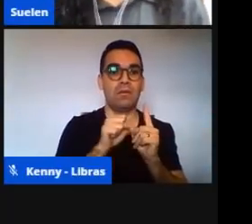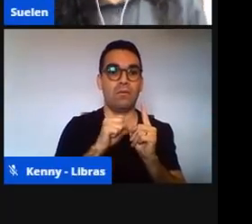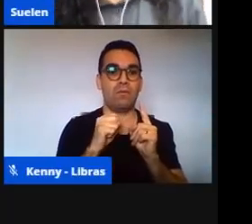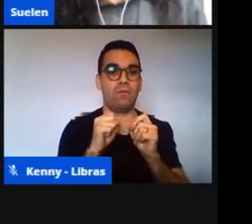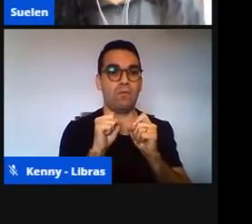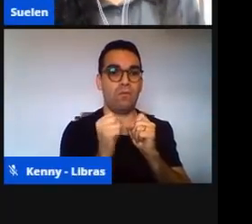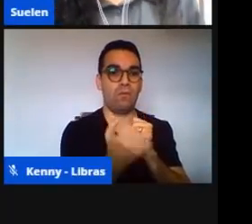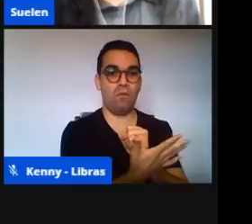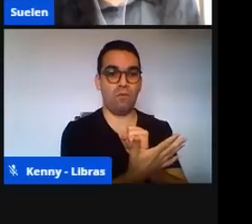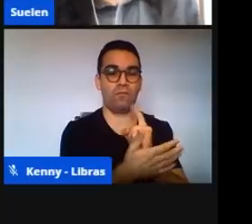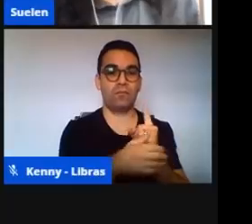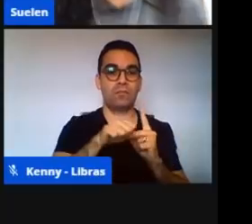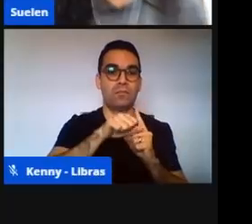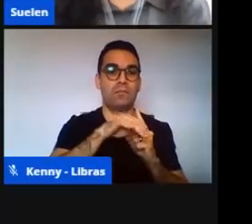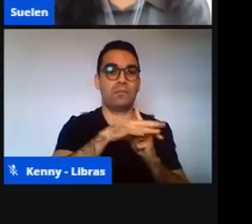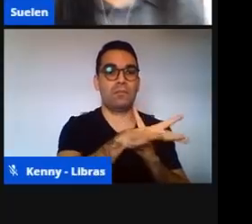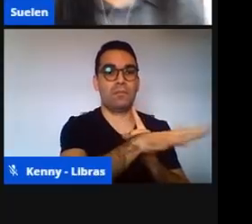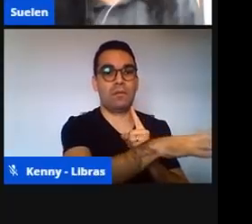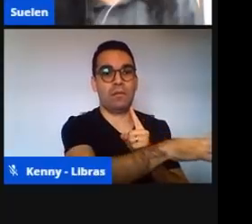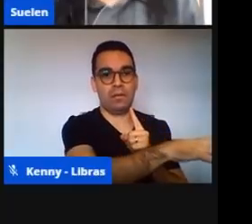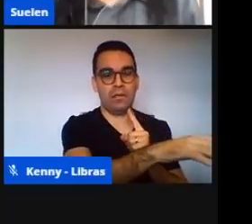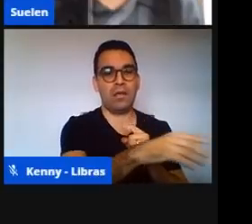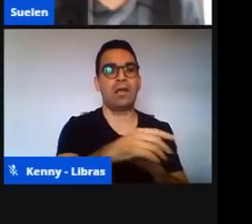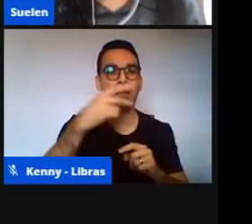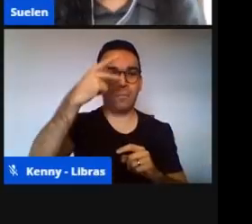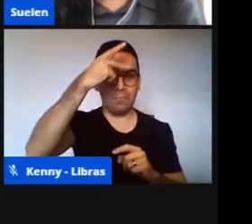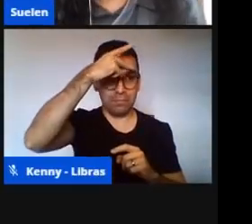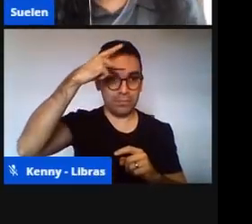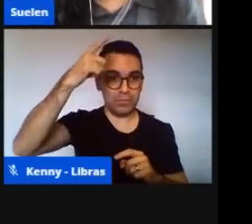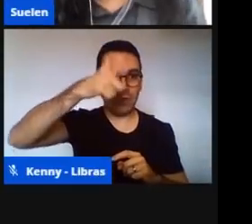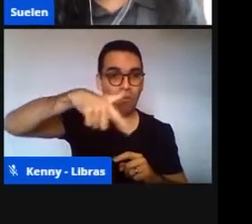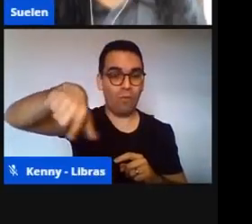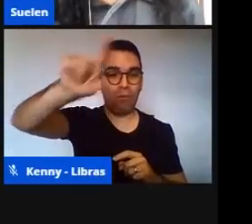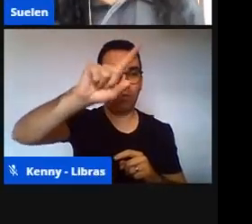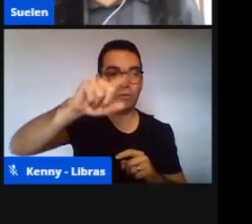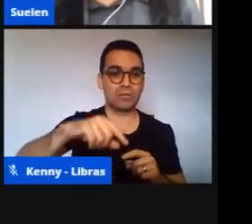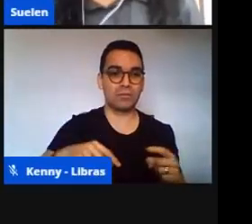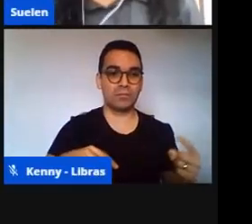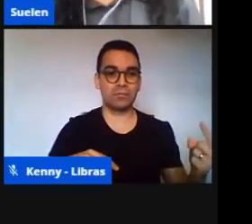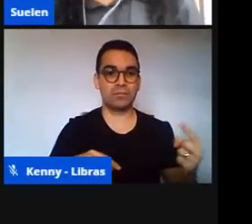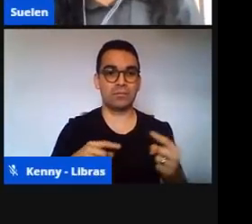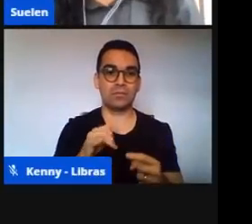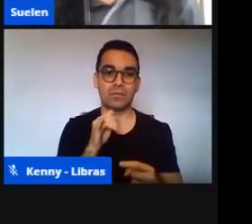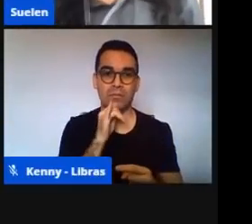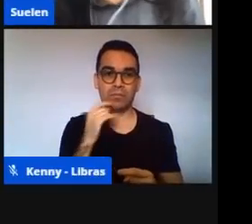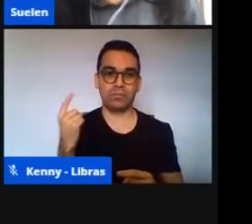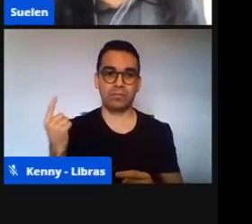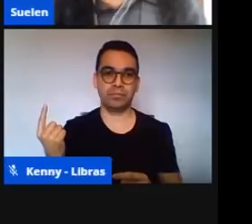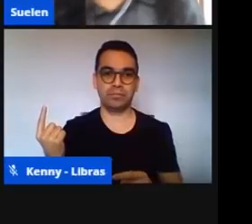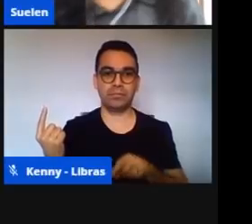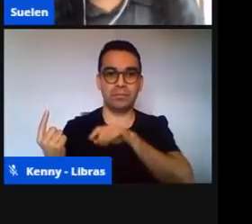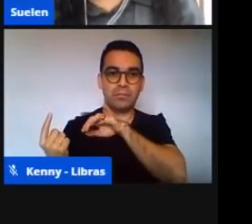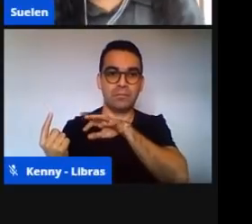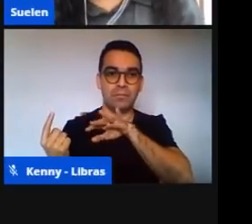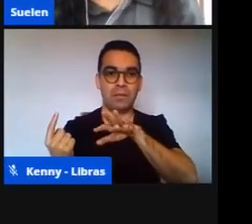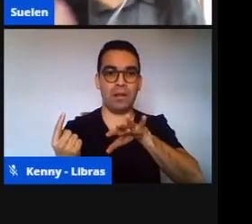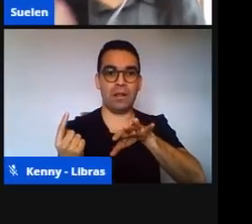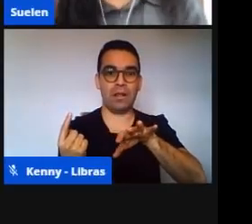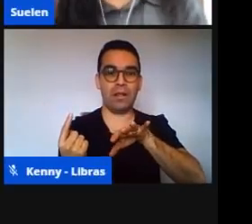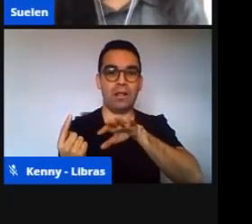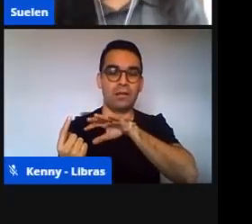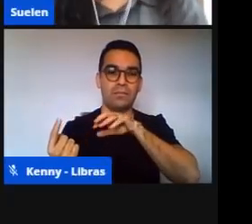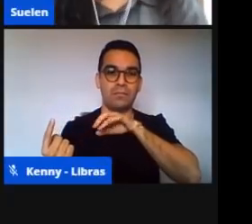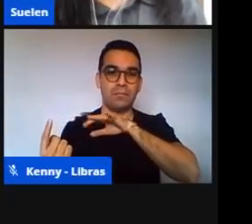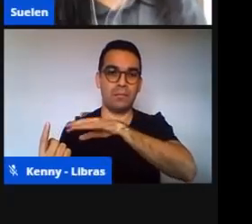ela está infectada e ela compartilha um ambiente, a gente pode ter a contaminação desse local. E a gente vai